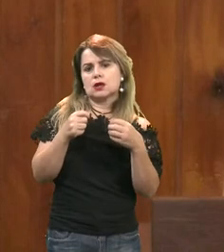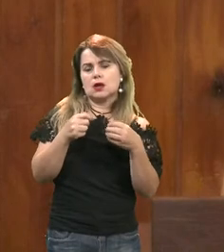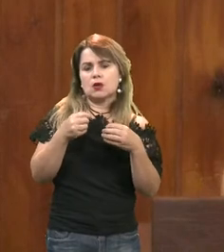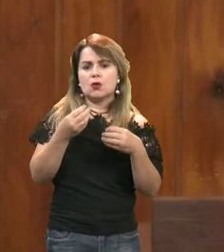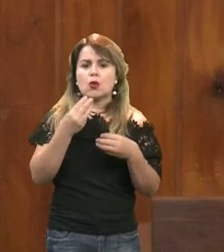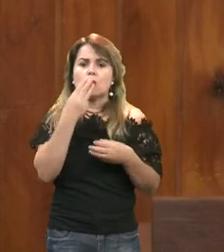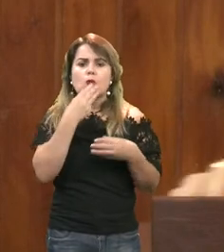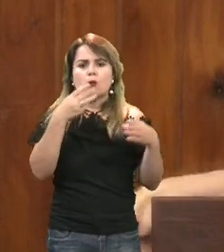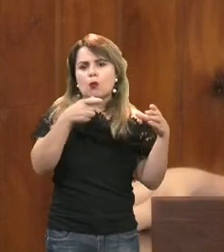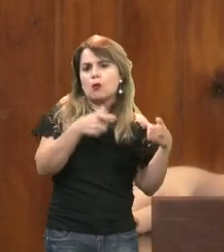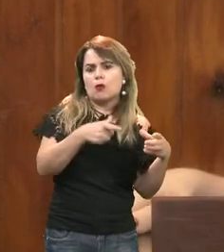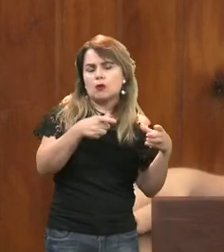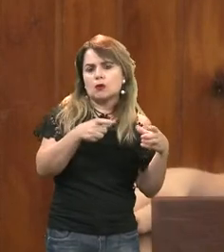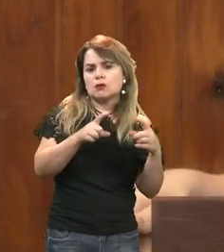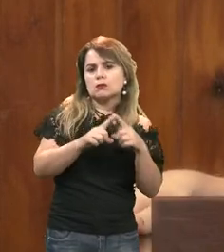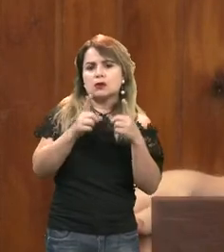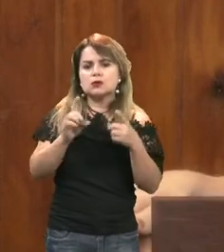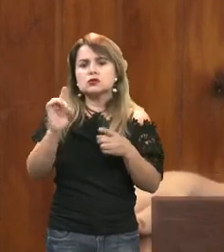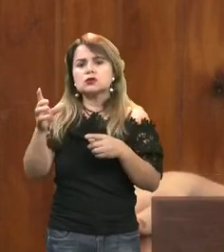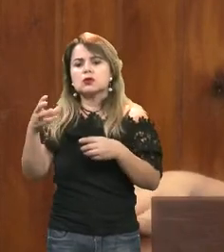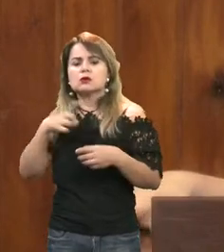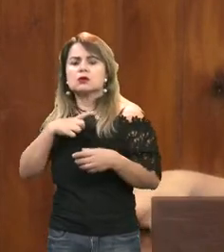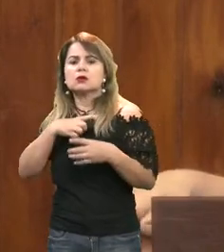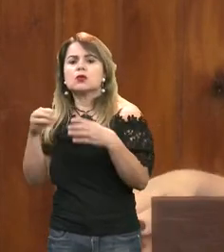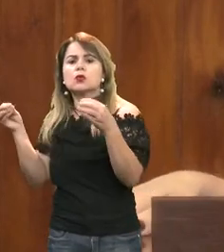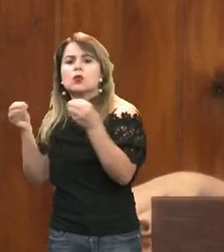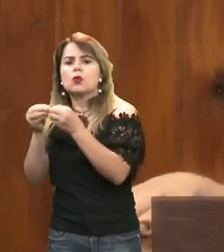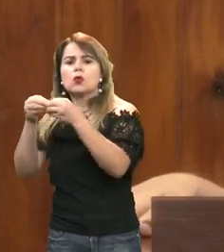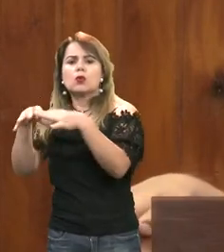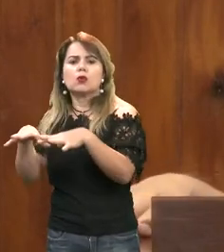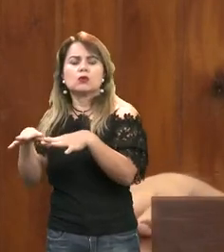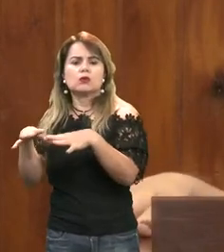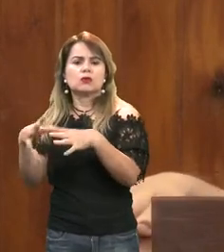mas o Brasil só nos oferta os ovos.